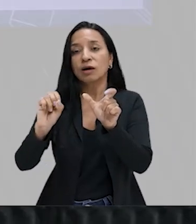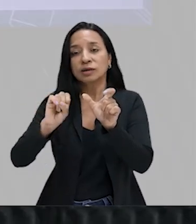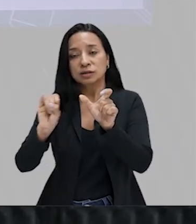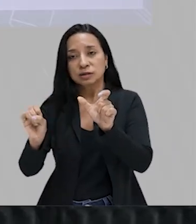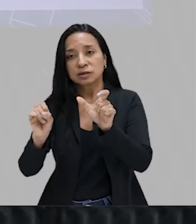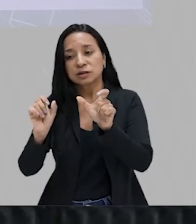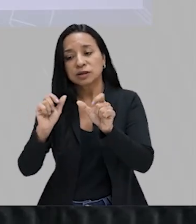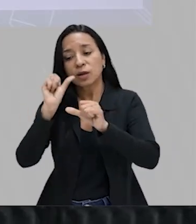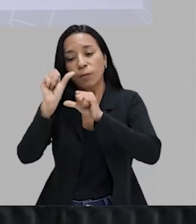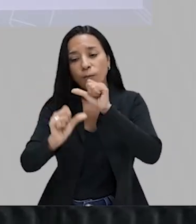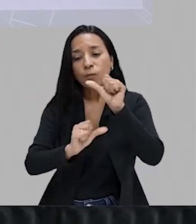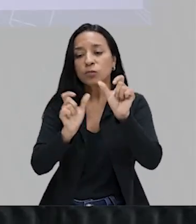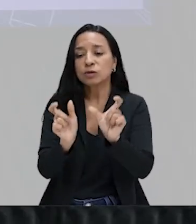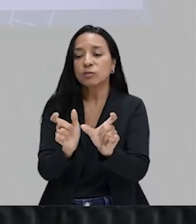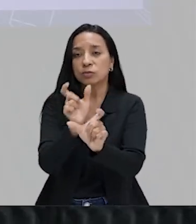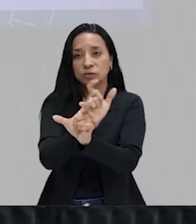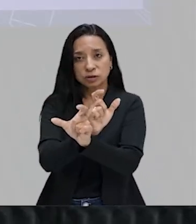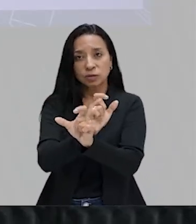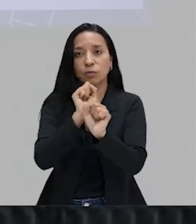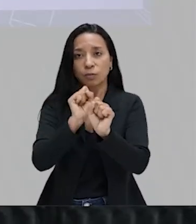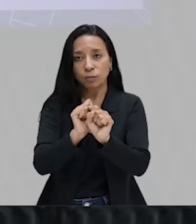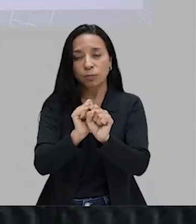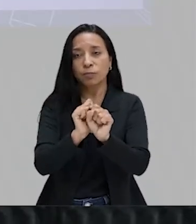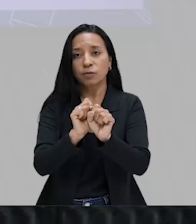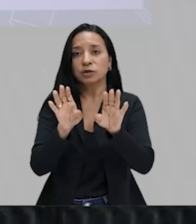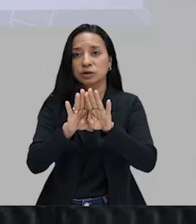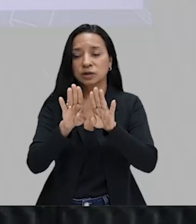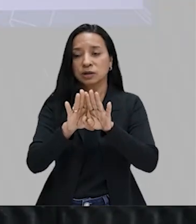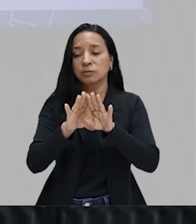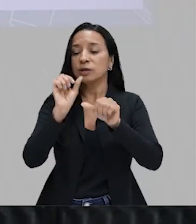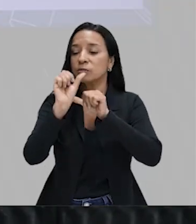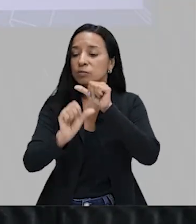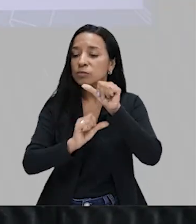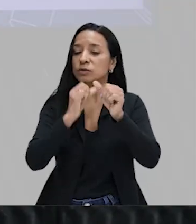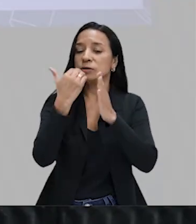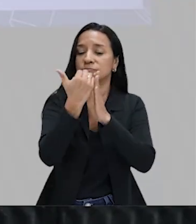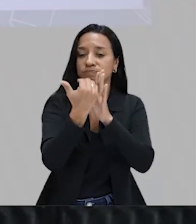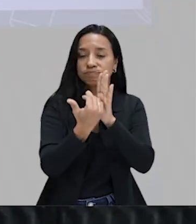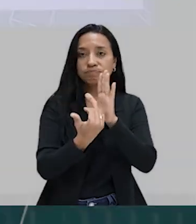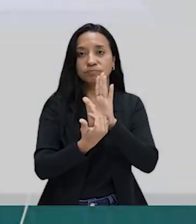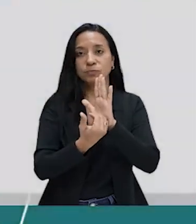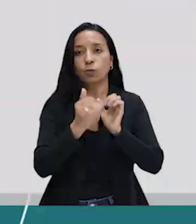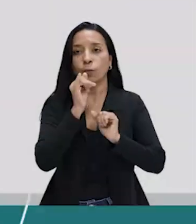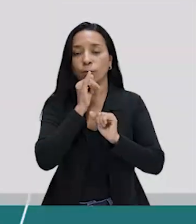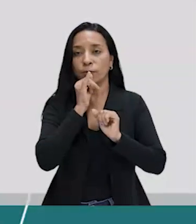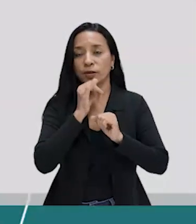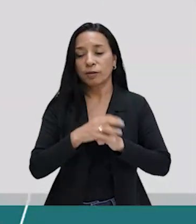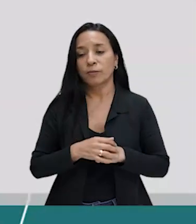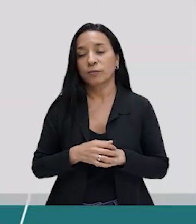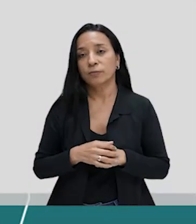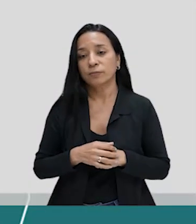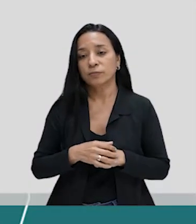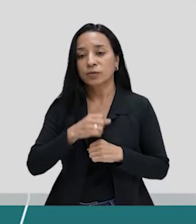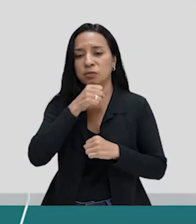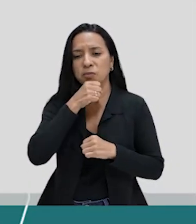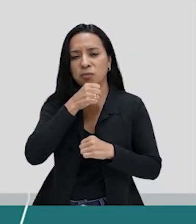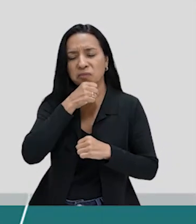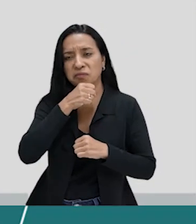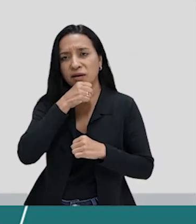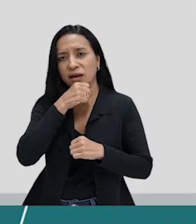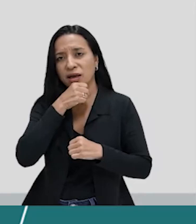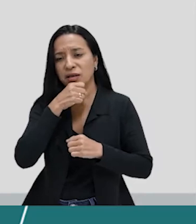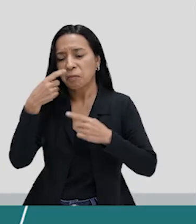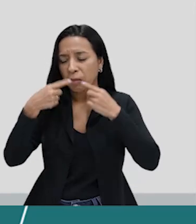posição, ele também pode mudar aí a sua classificação. Por exemplo, o velho reclamava de